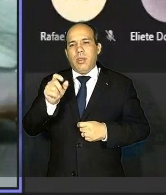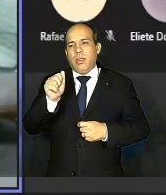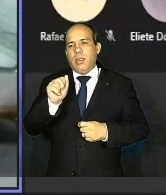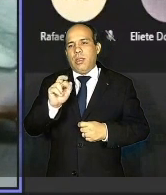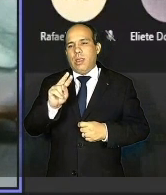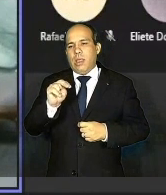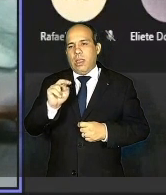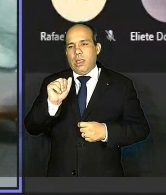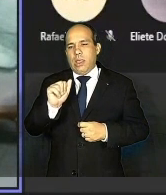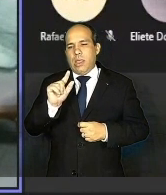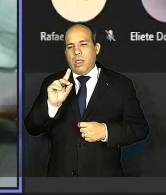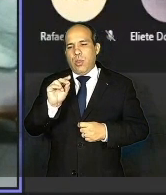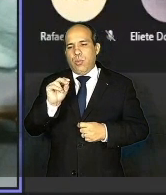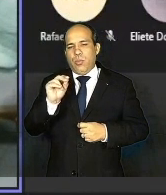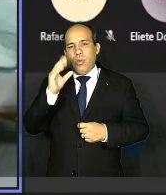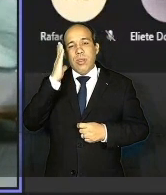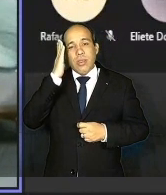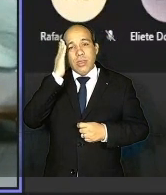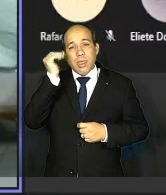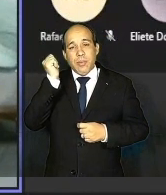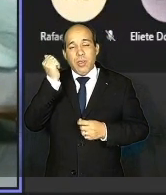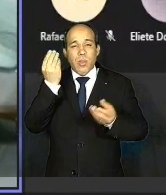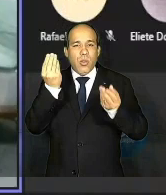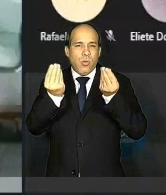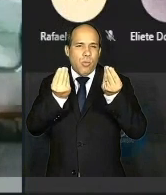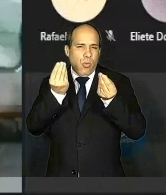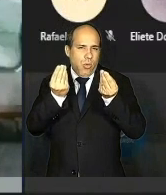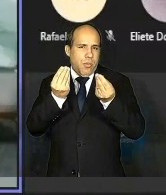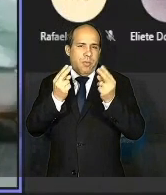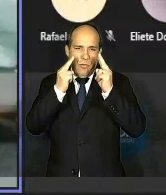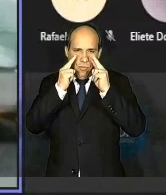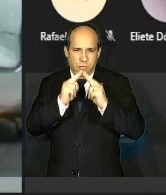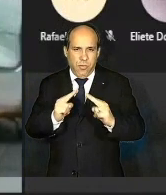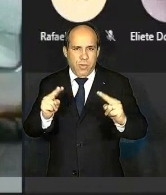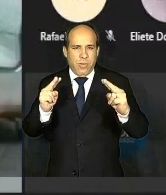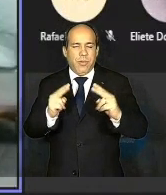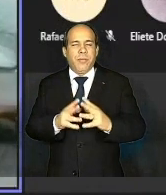até mesmo, então, para o desembargador Arnaldo poder ter uma